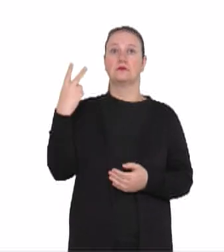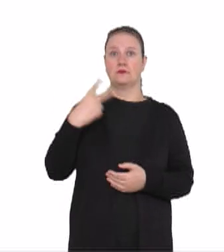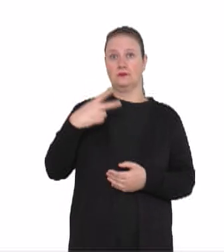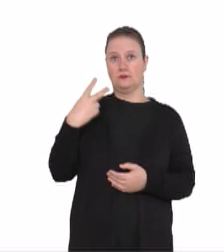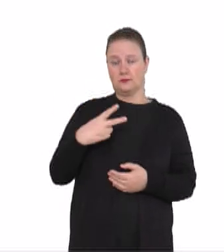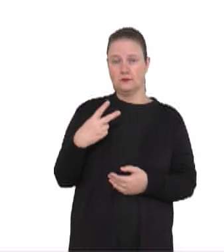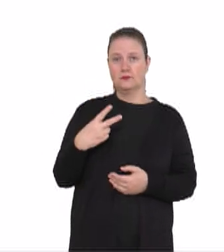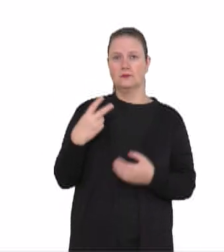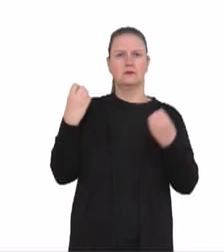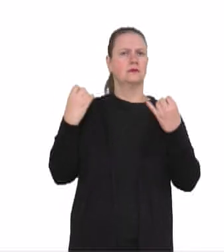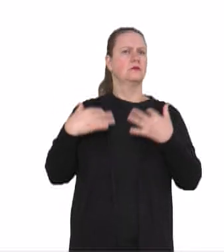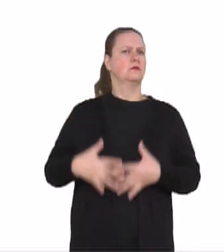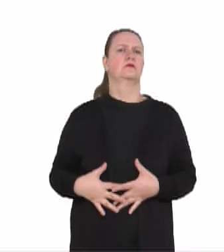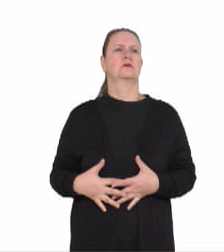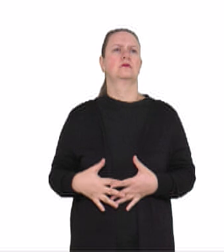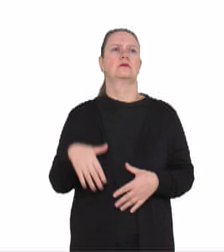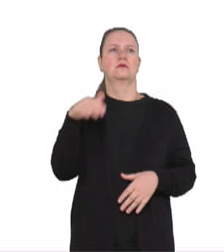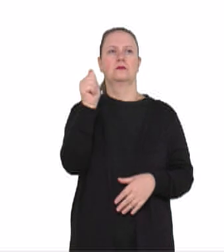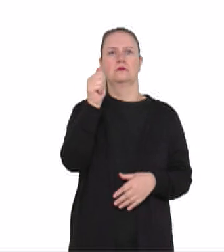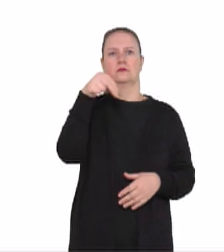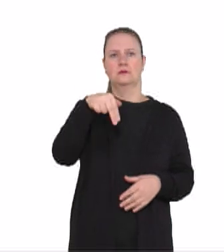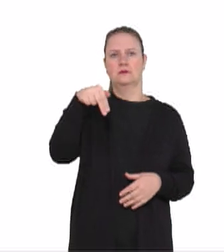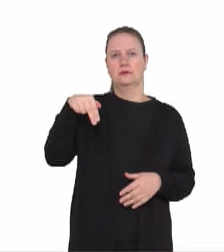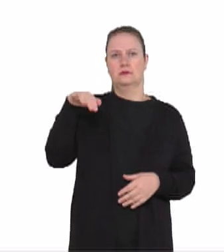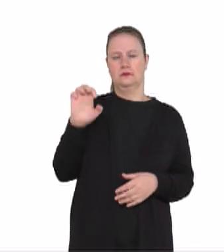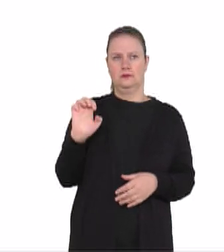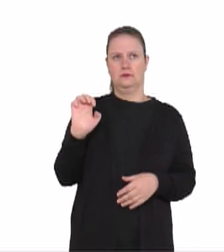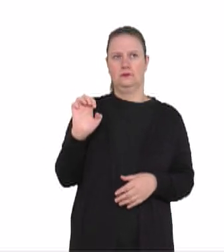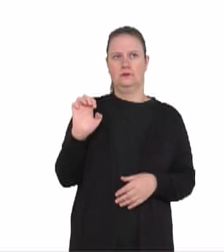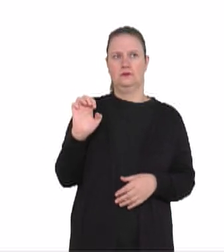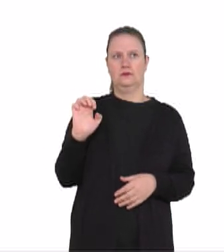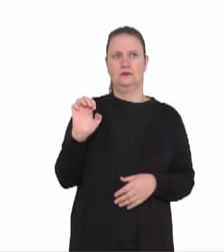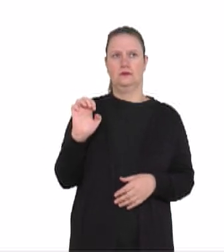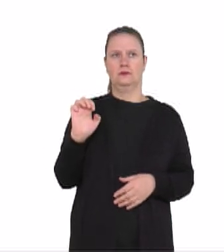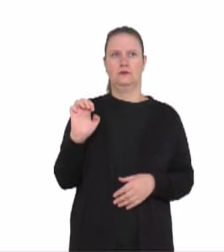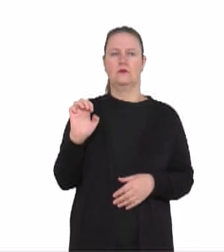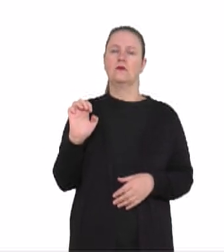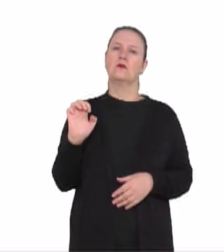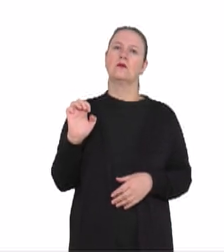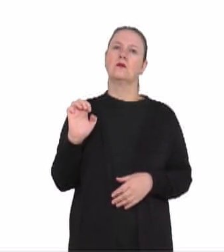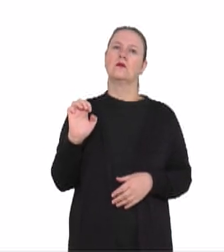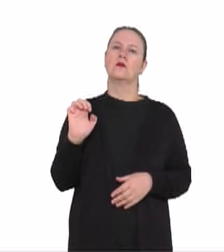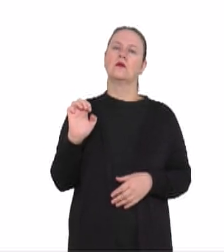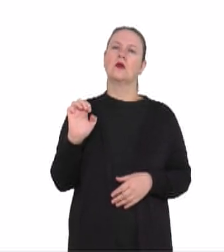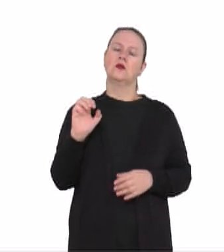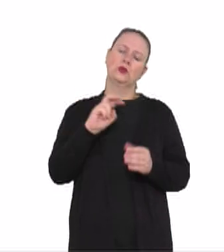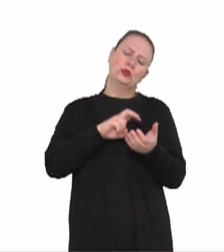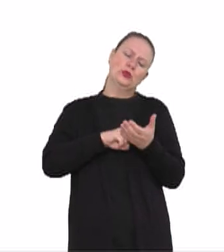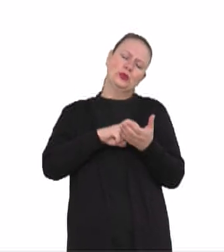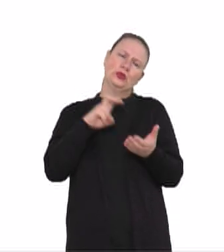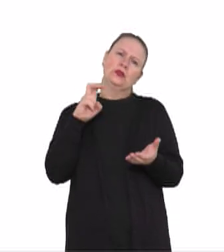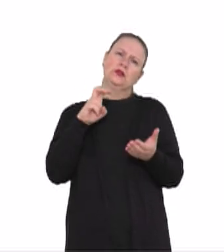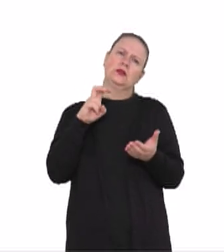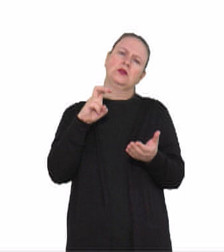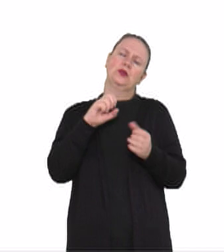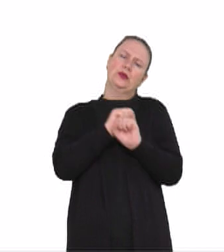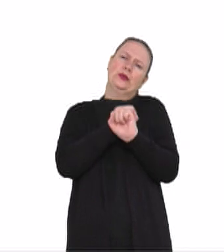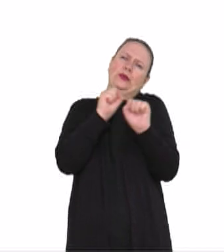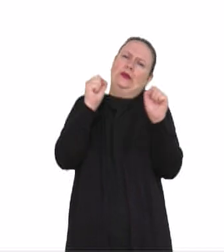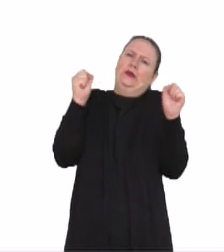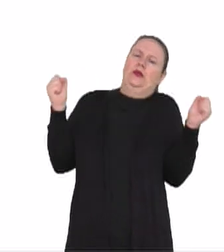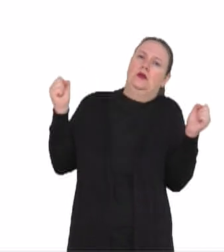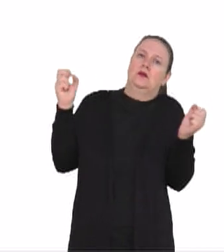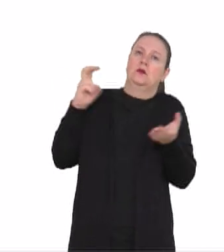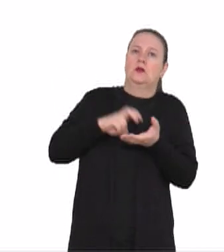2, diz Anne up early in the morning. Então a Anne bem cedo de manhã. O que a gente tem? A gente